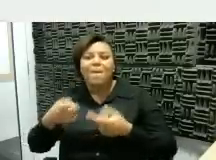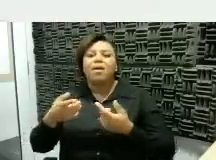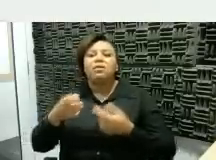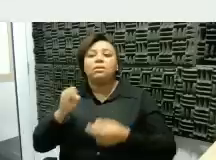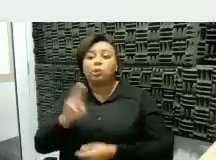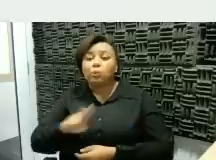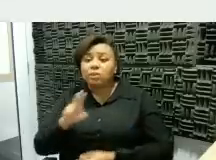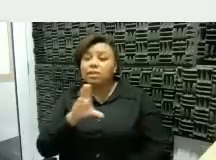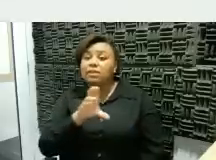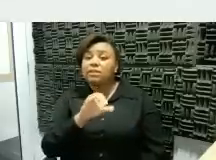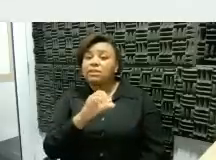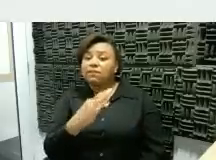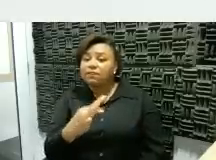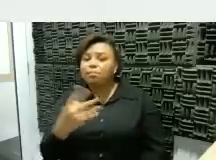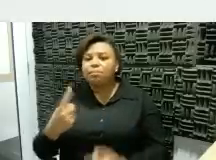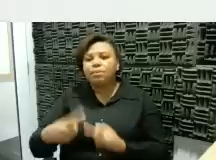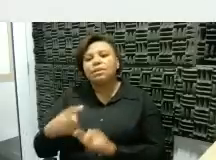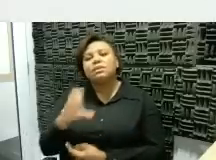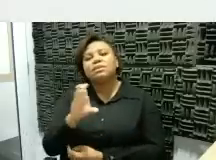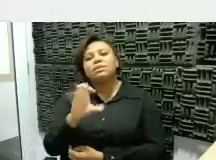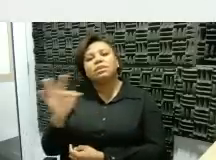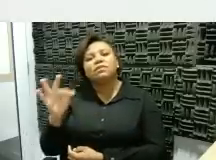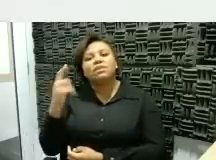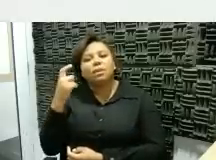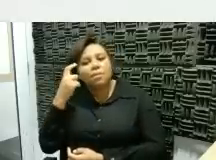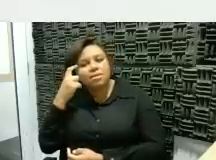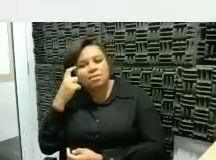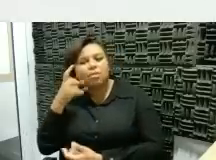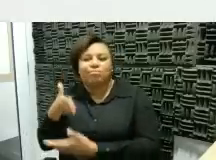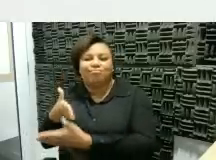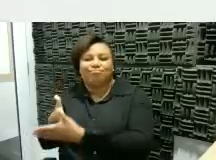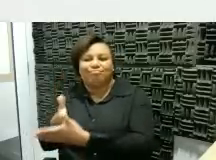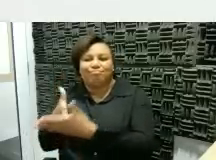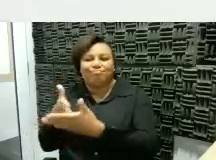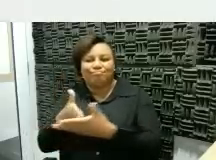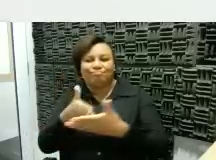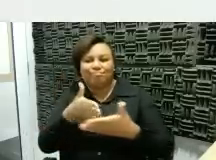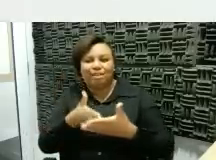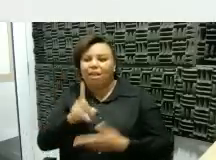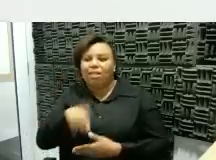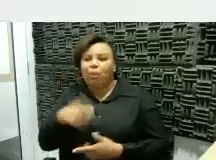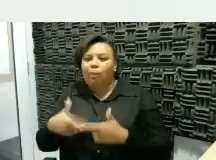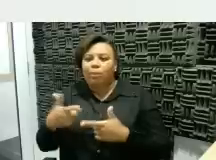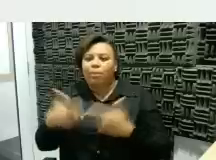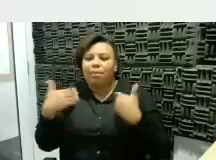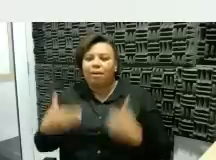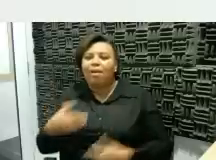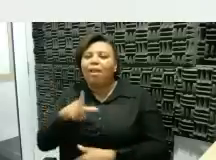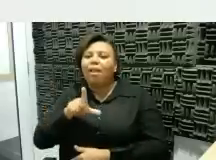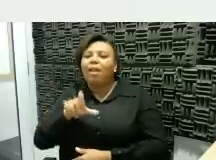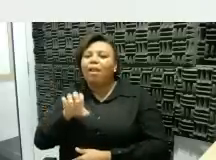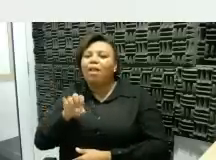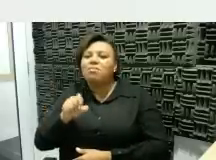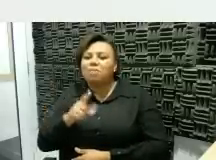consideração exatamente as barreiras né ou seja não é a lesão em si mas o quanto que ela impede que eu tenha